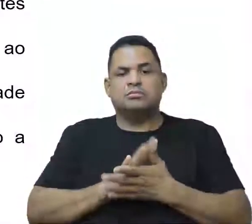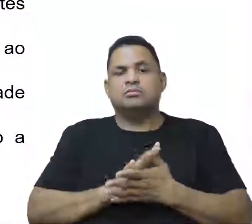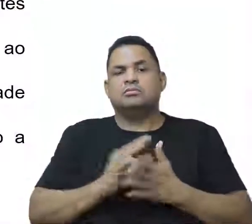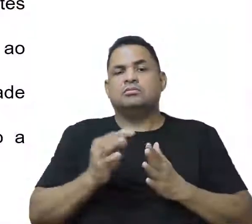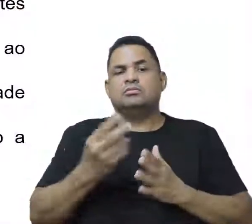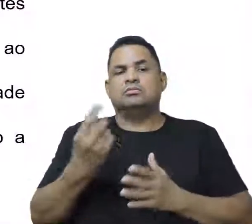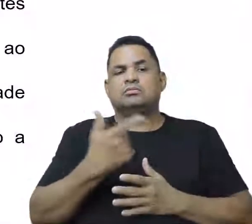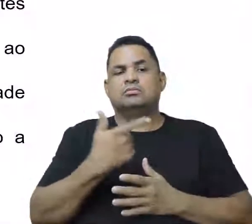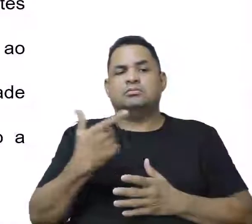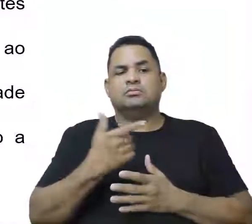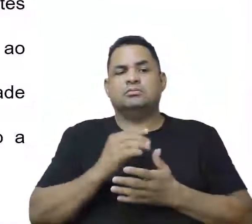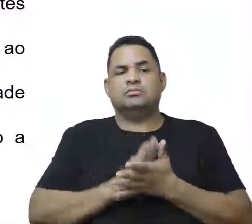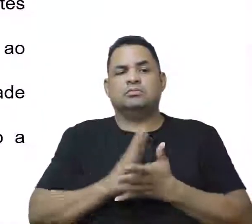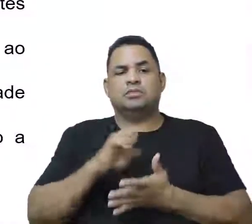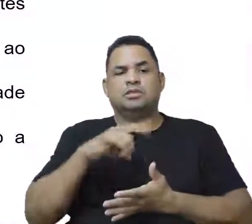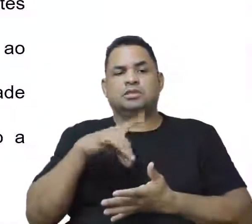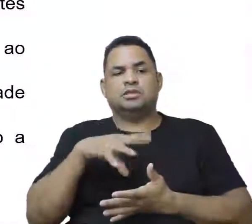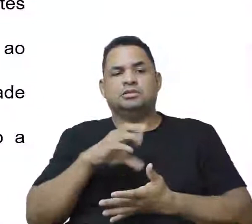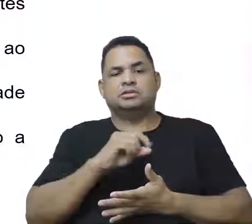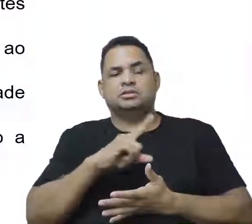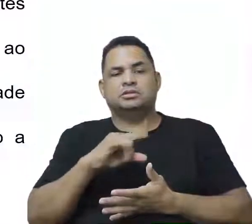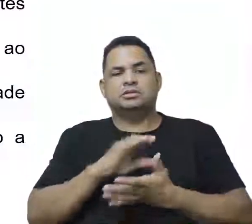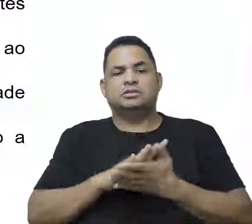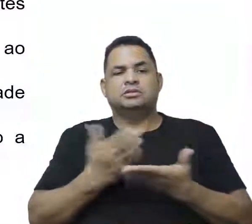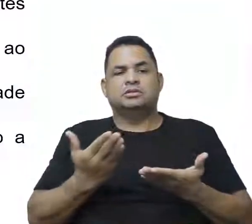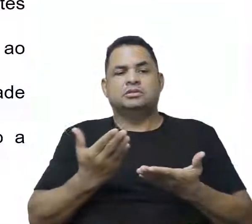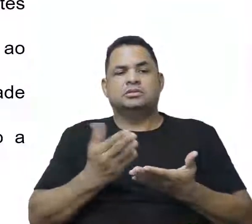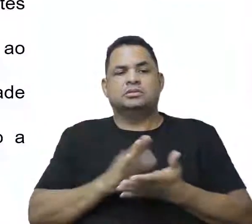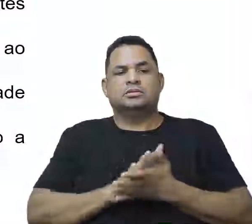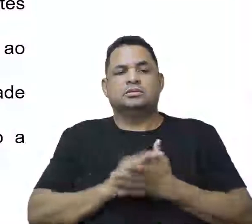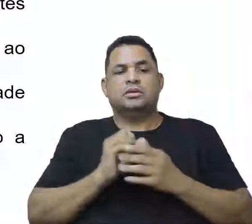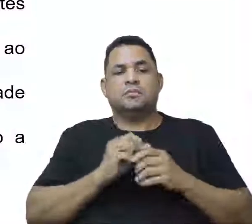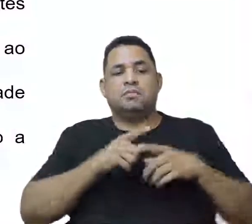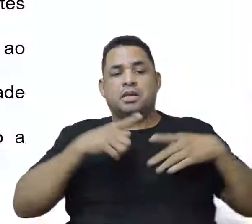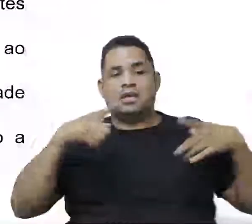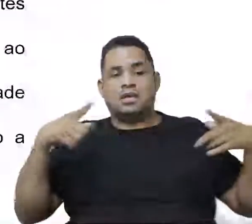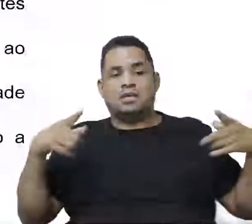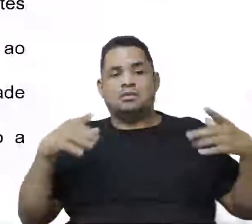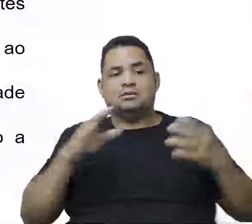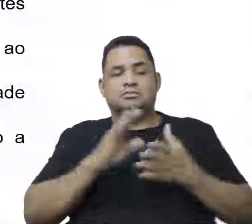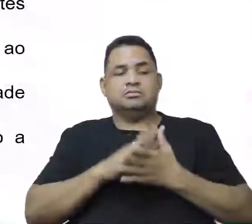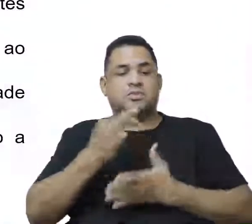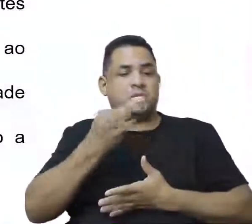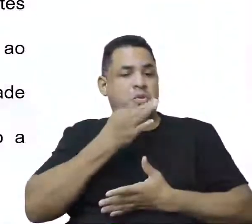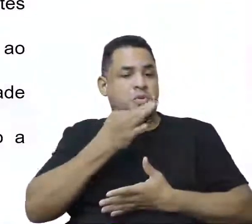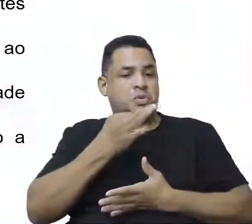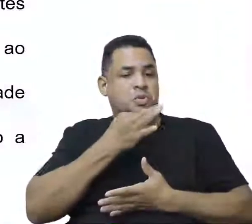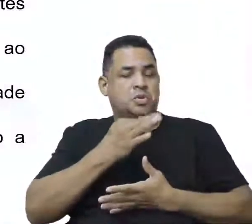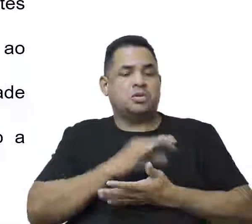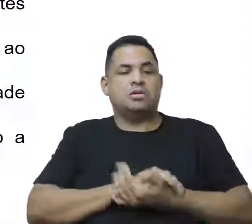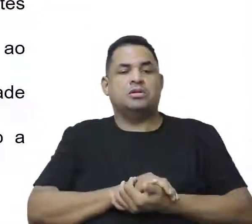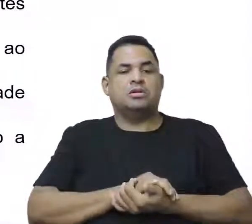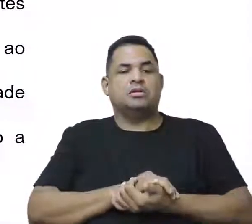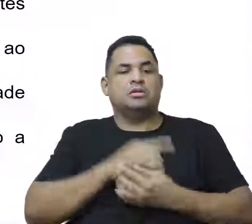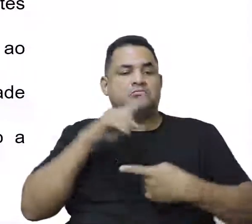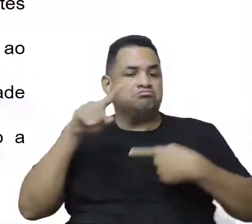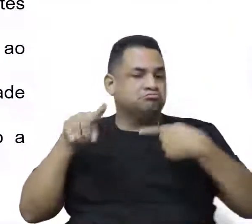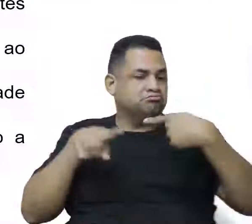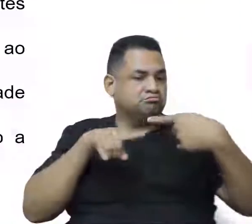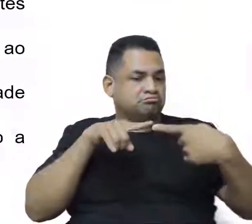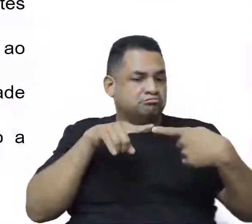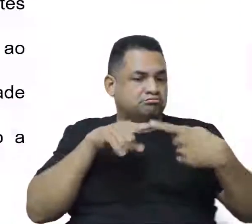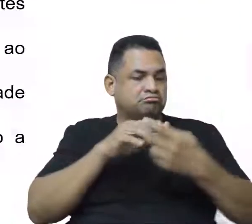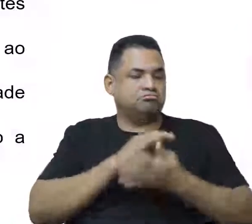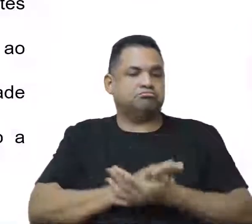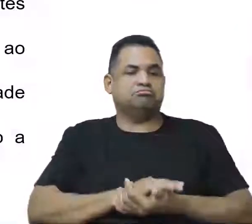se é uma visão medicalizada, se é uma visão ampliada, se é uma visão crítica, se é uma